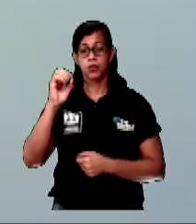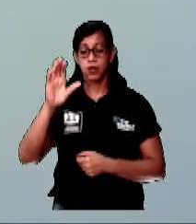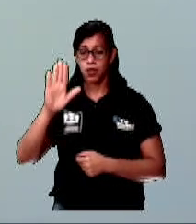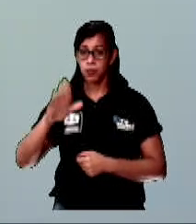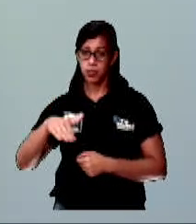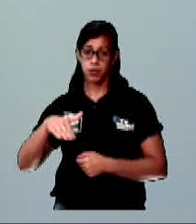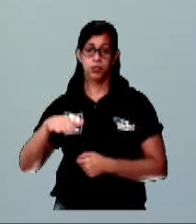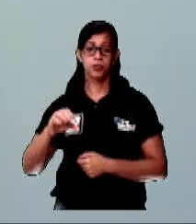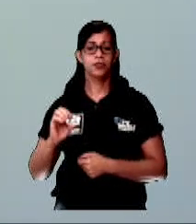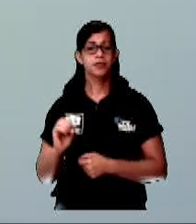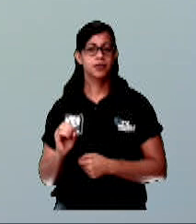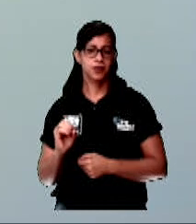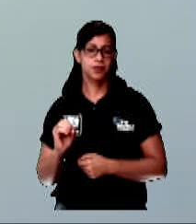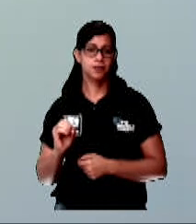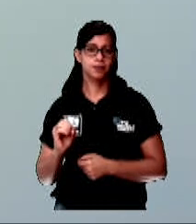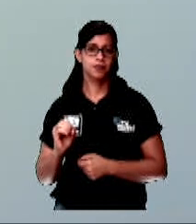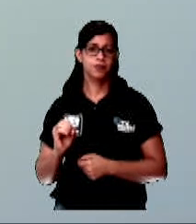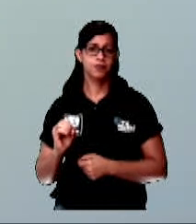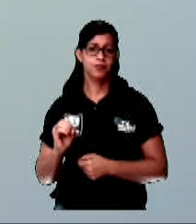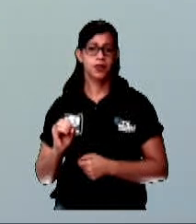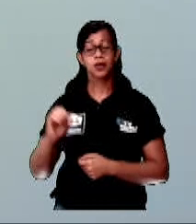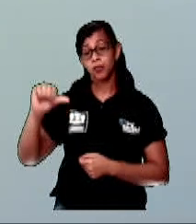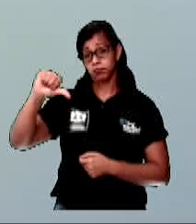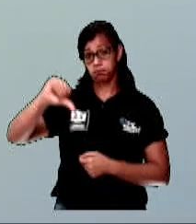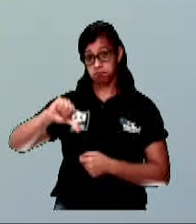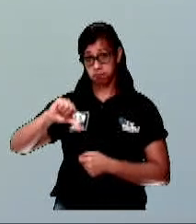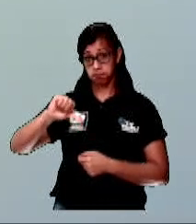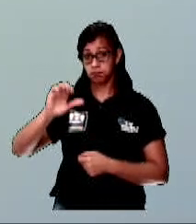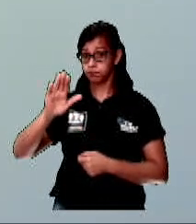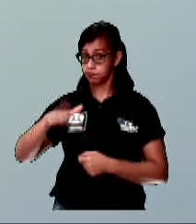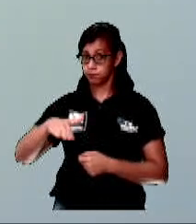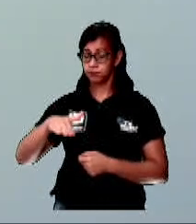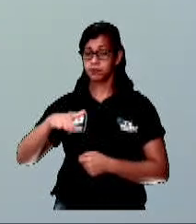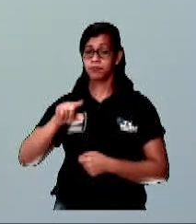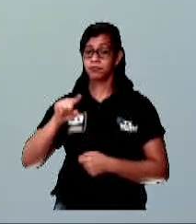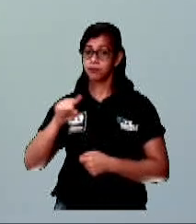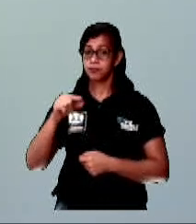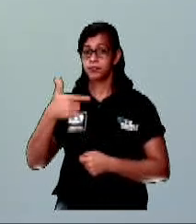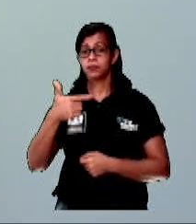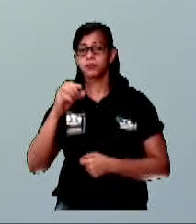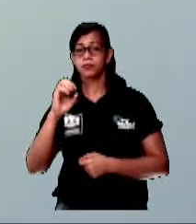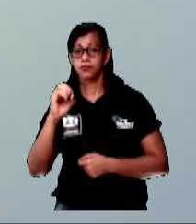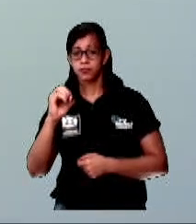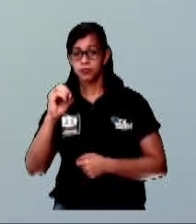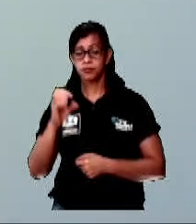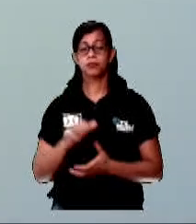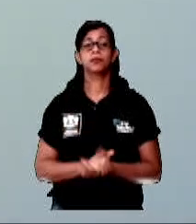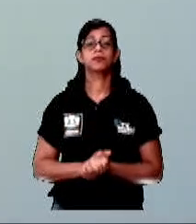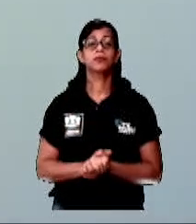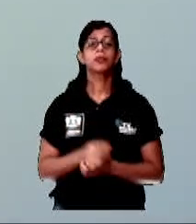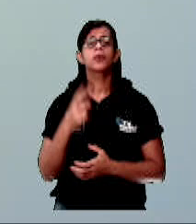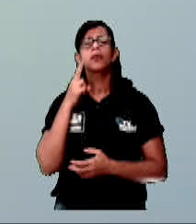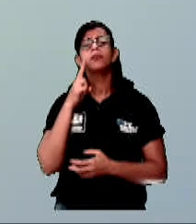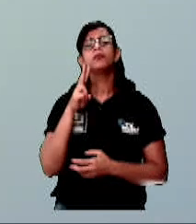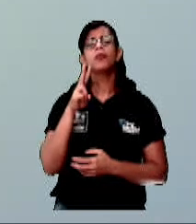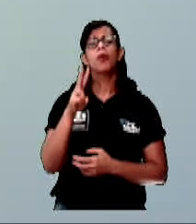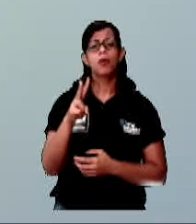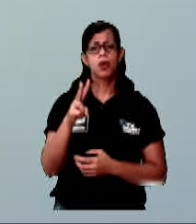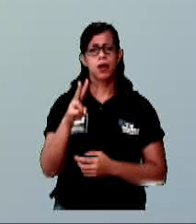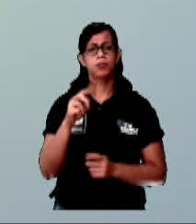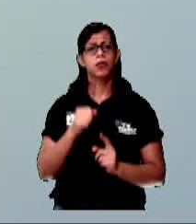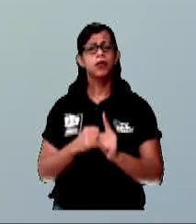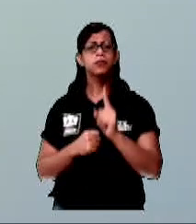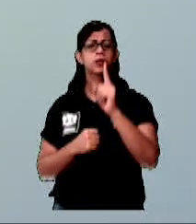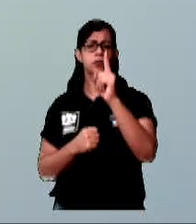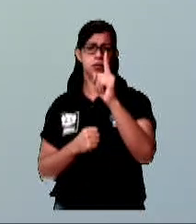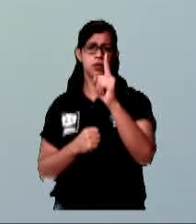vendo? Então, o 20 aqui vai ficar negativo, né? Menos 20. E se a gente fosse ver a vertical? A vertical eu